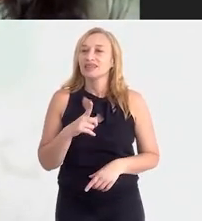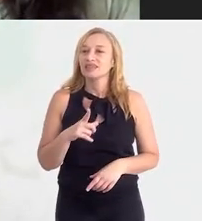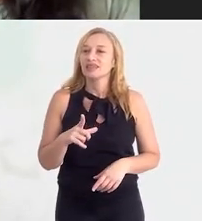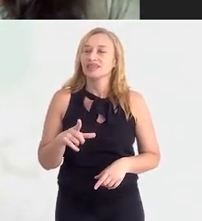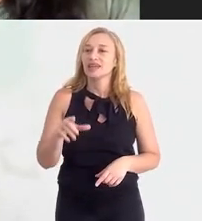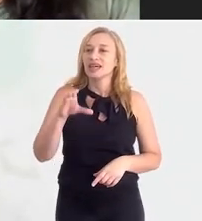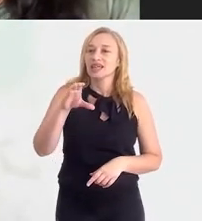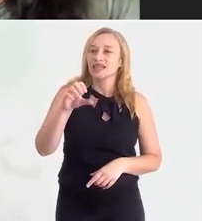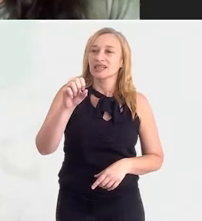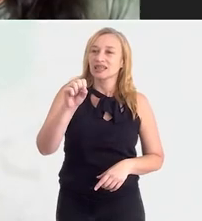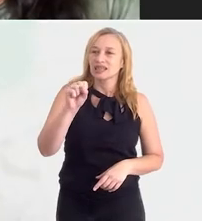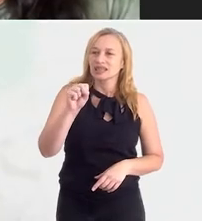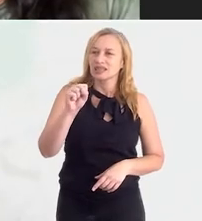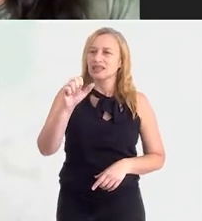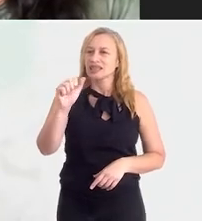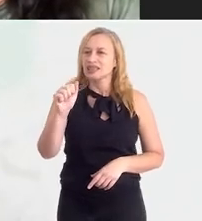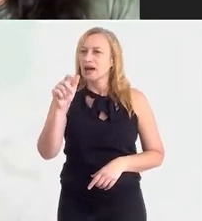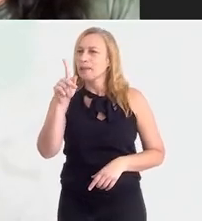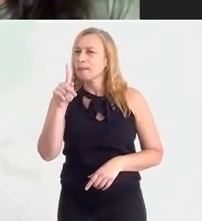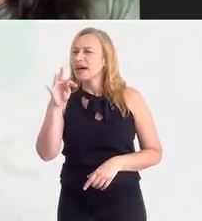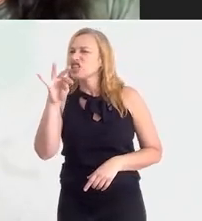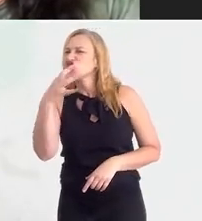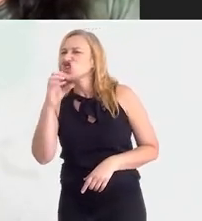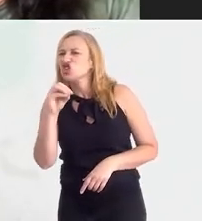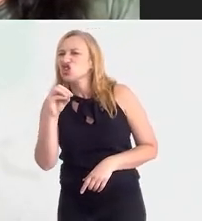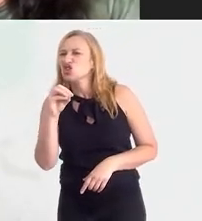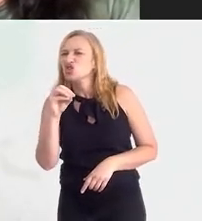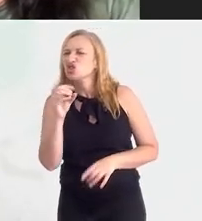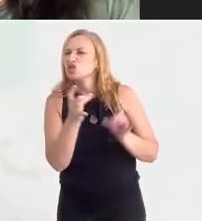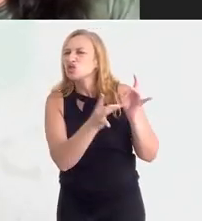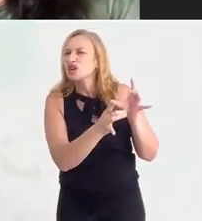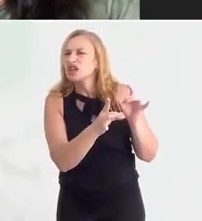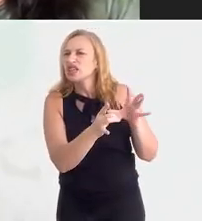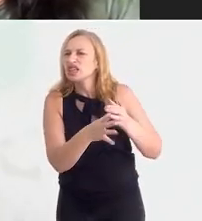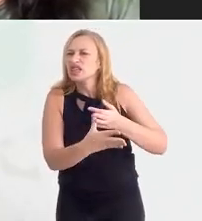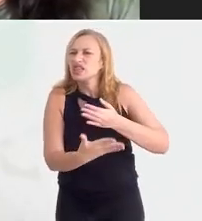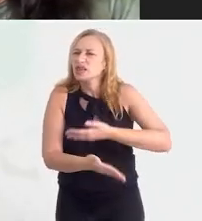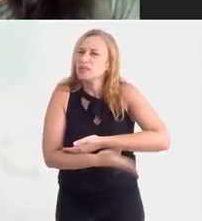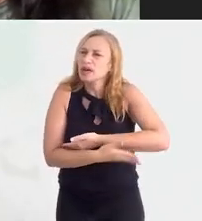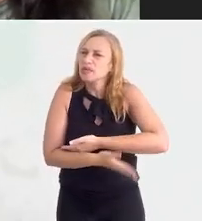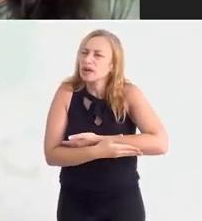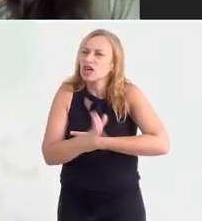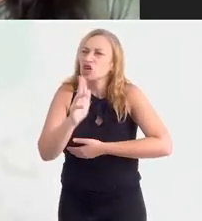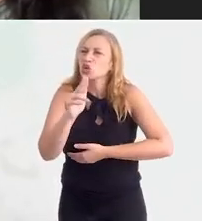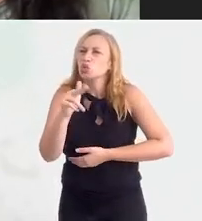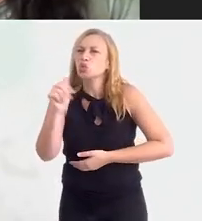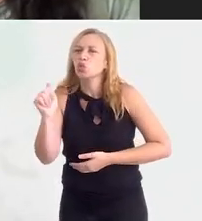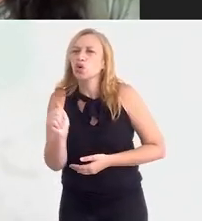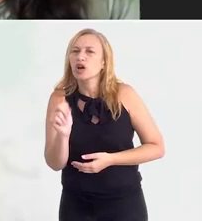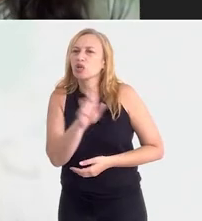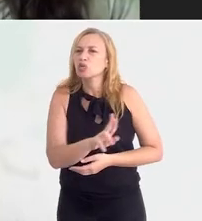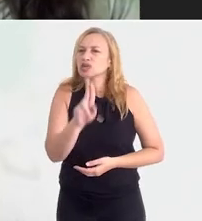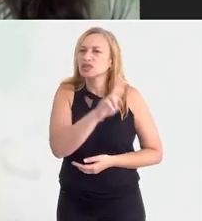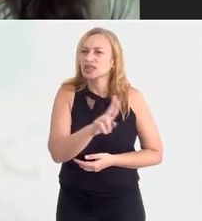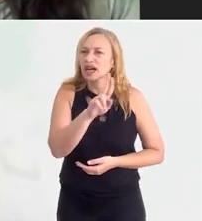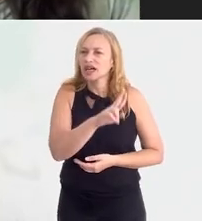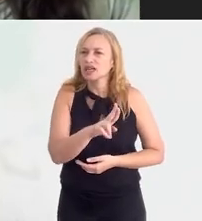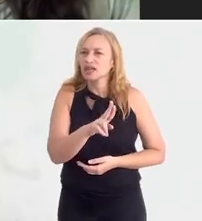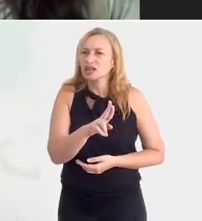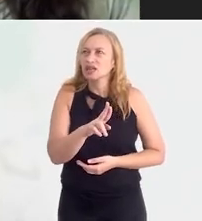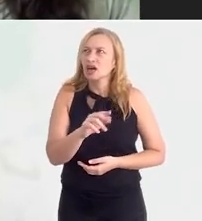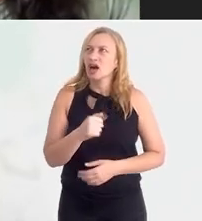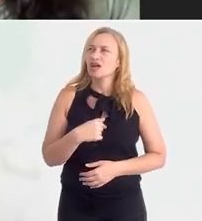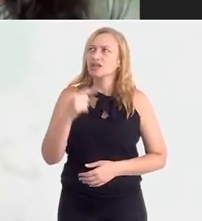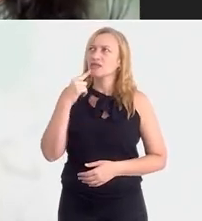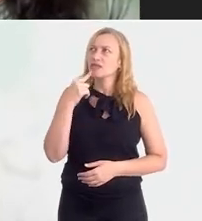é sapatinho, vende-se sapatinhos de bebê, vendem sapatinhos de bebê nunca usados. E aí você